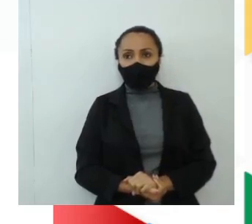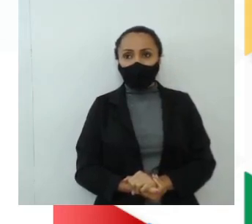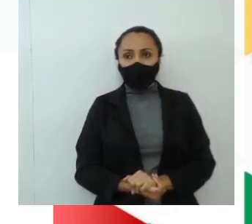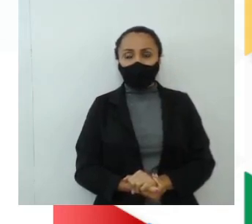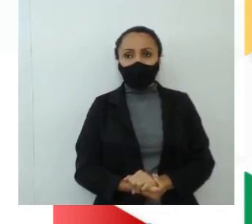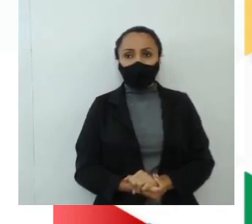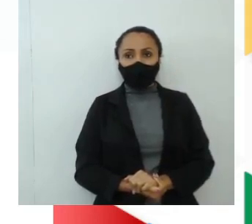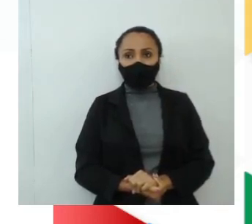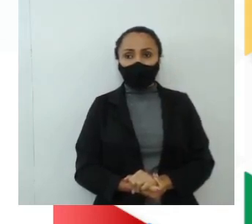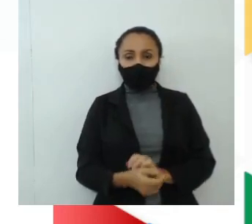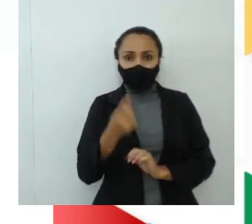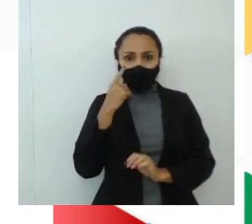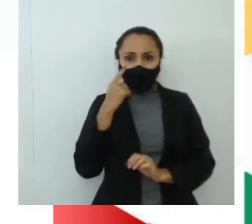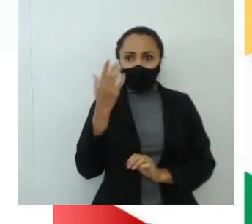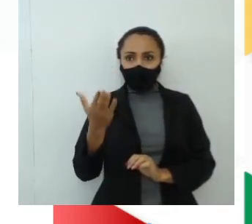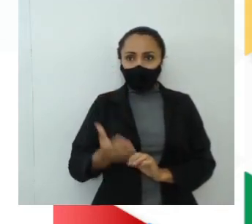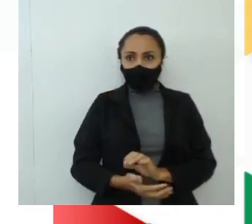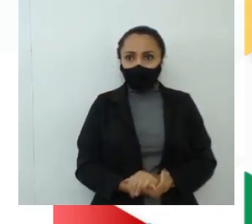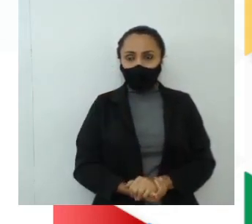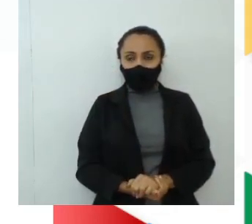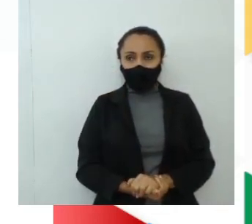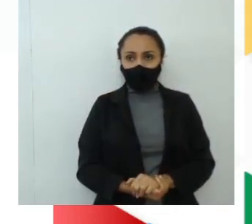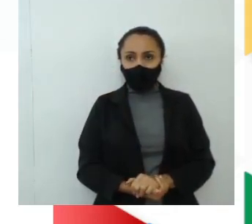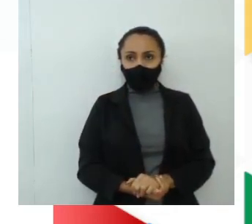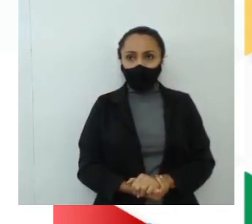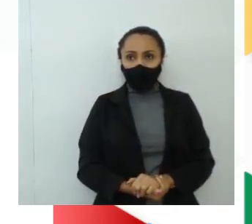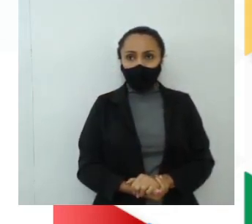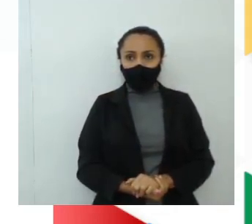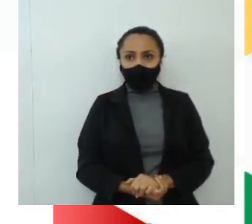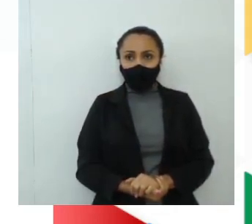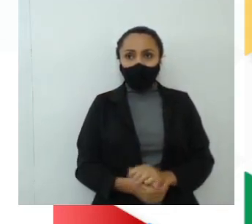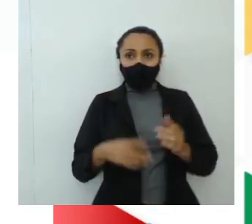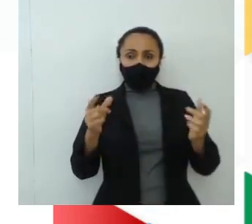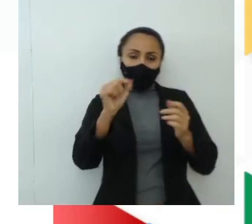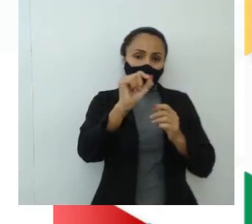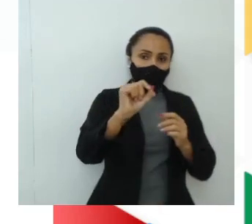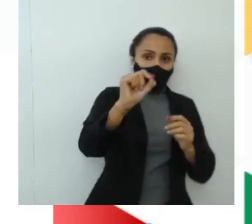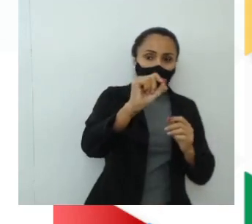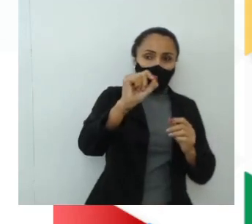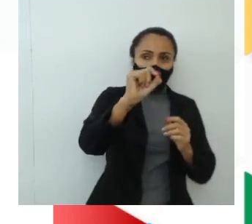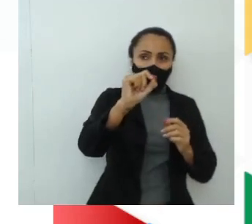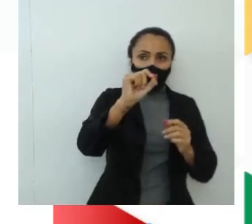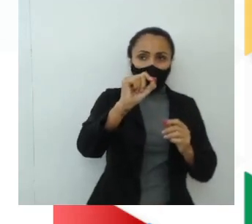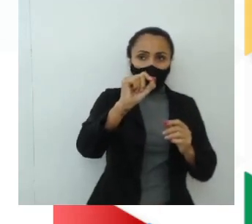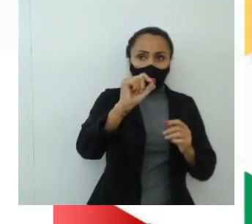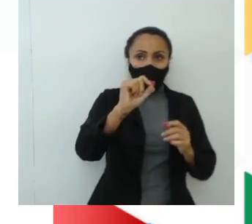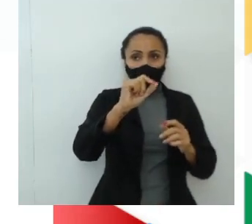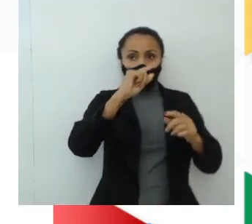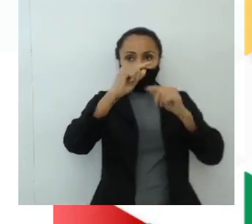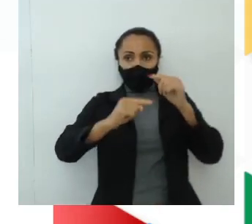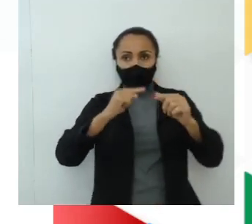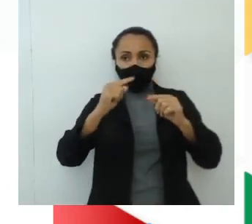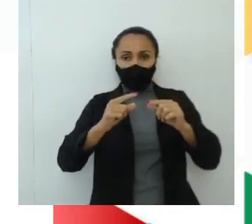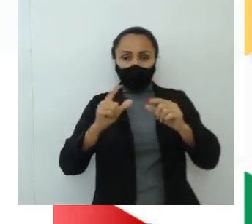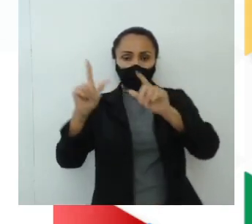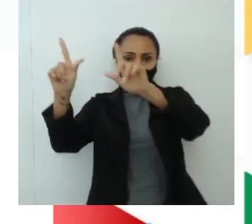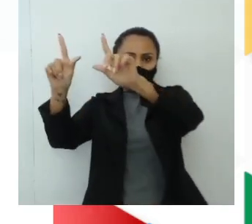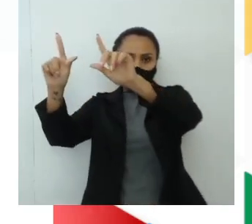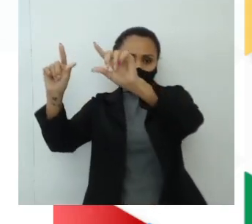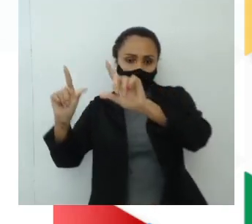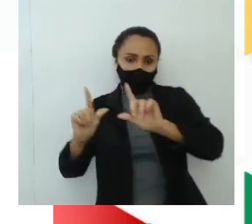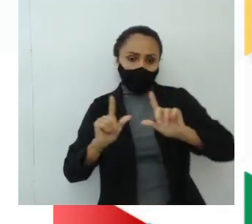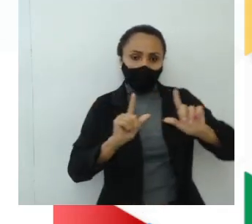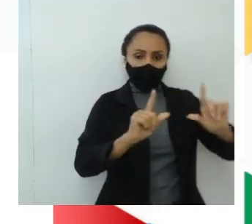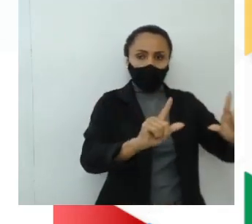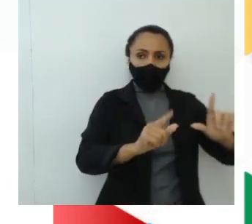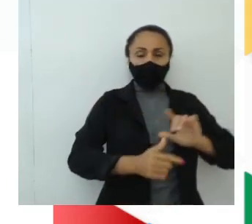comigo. Tá vendo? Ó? O centro de rotação está no meio da figura, viu? Aí depois a gente desloca